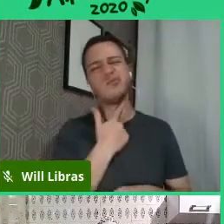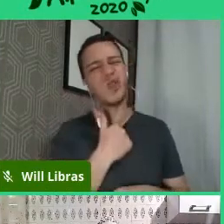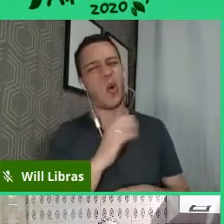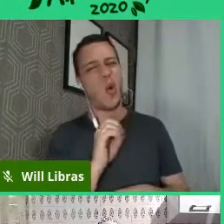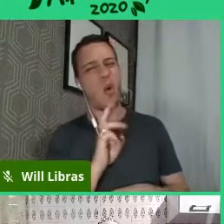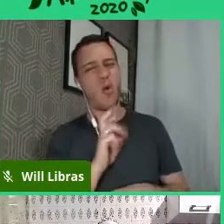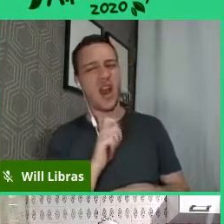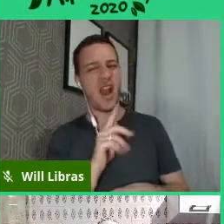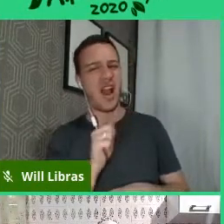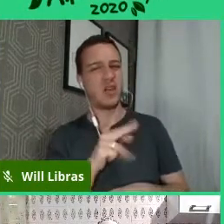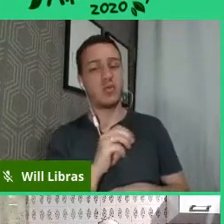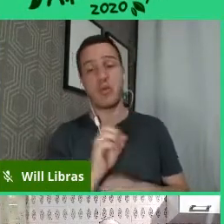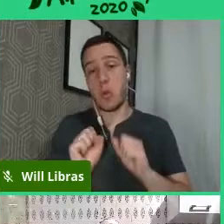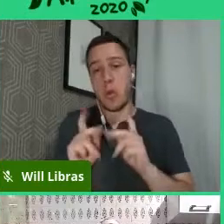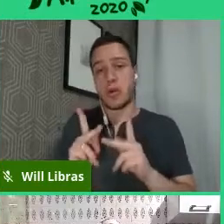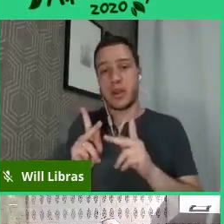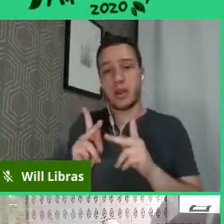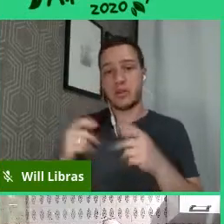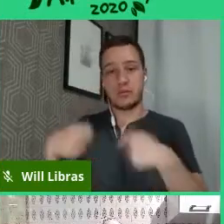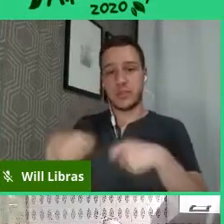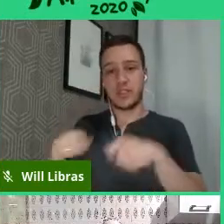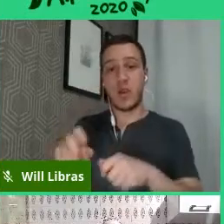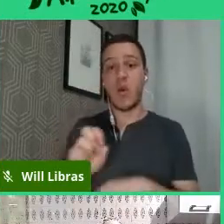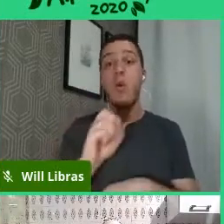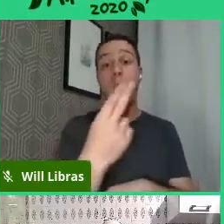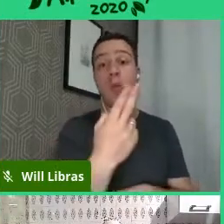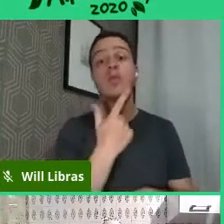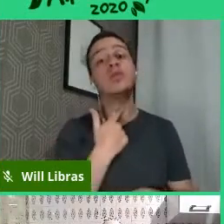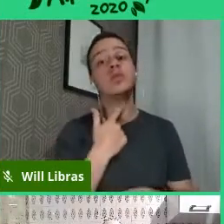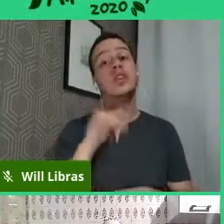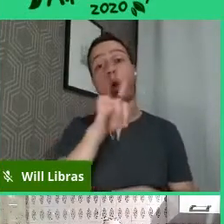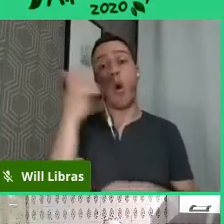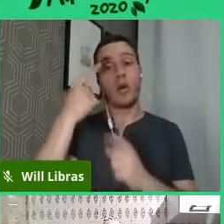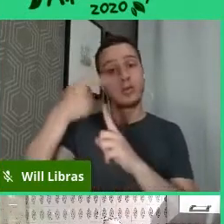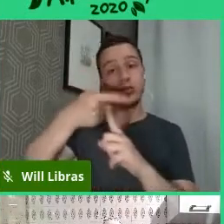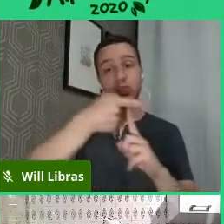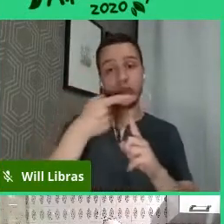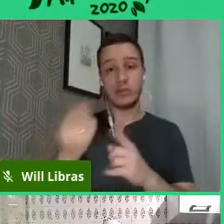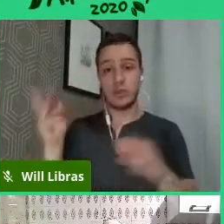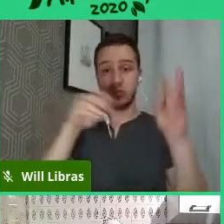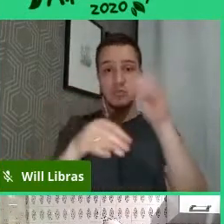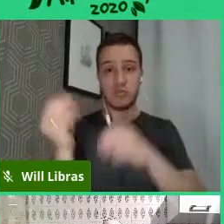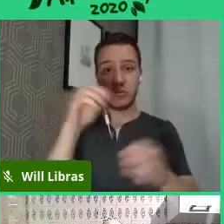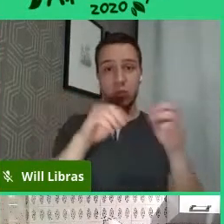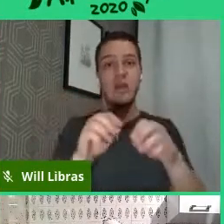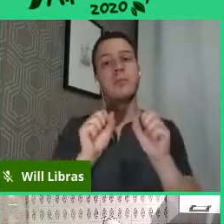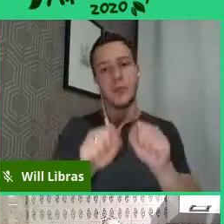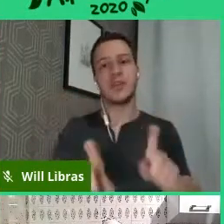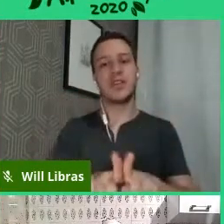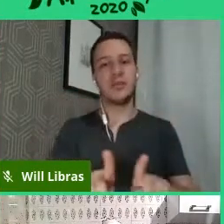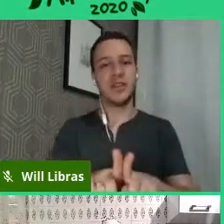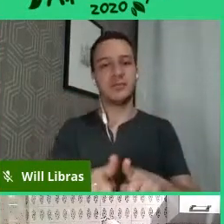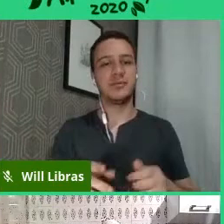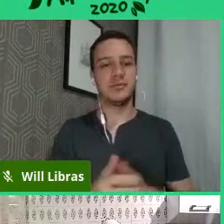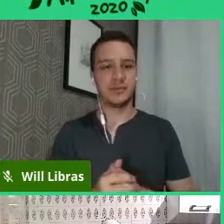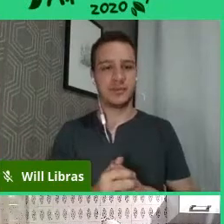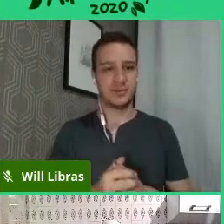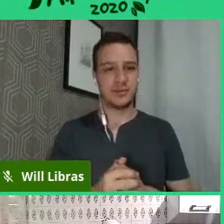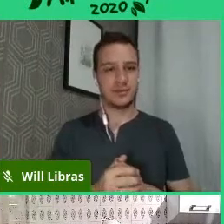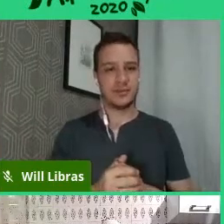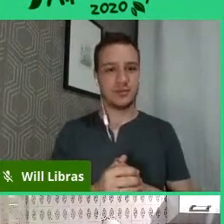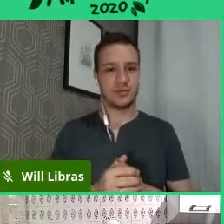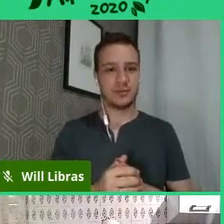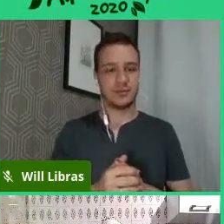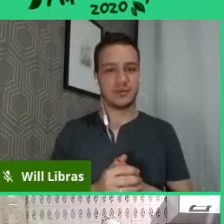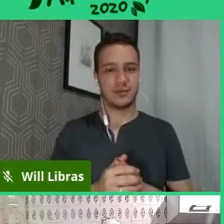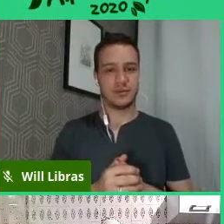estar colocando. Ou se gostarem de outros temperos, podem estar utilizando também nessa receita. Vou colocar um pouco